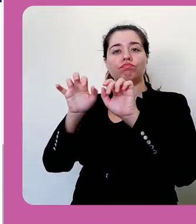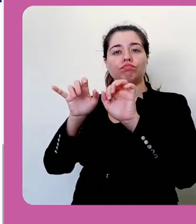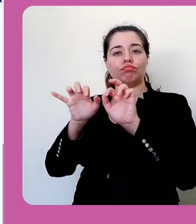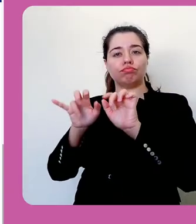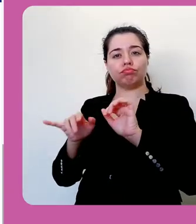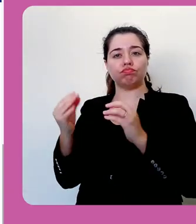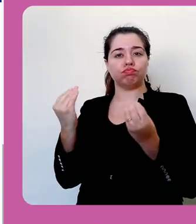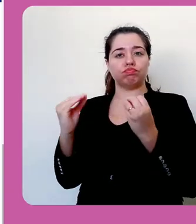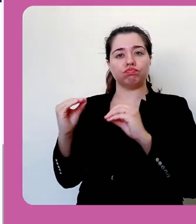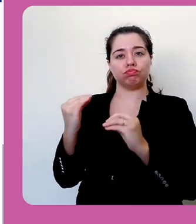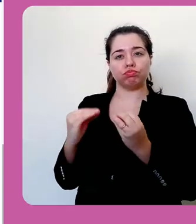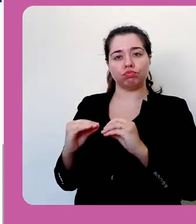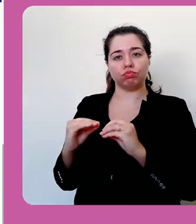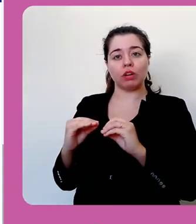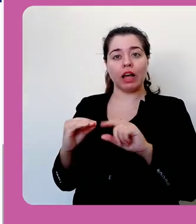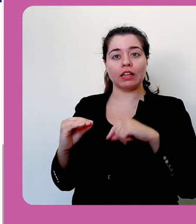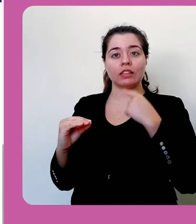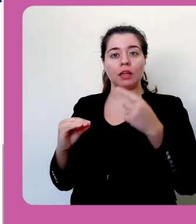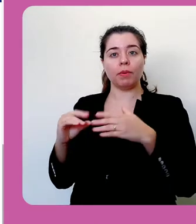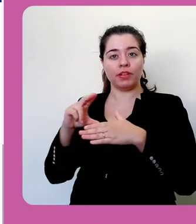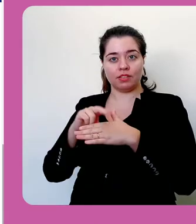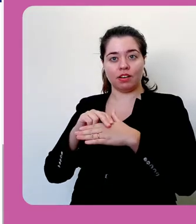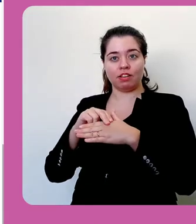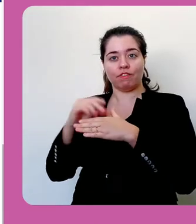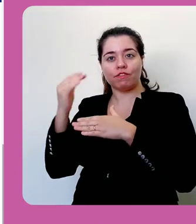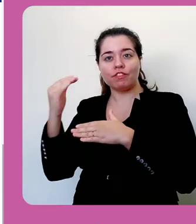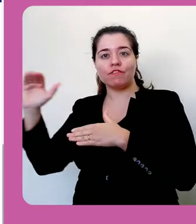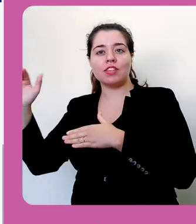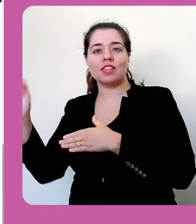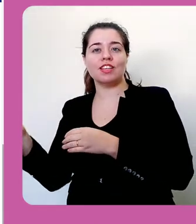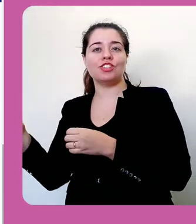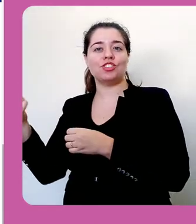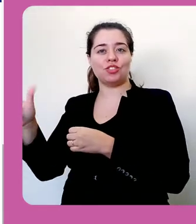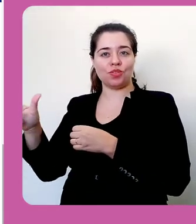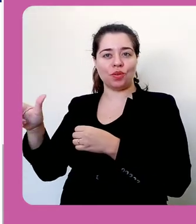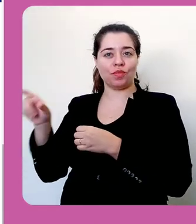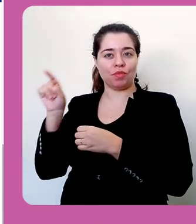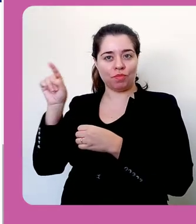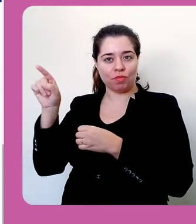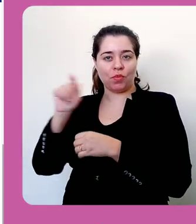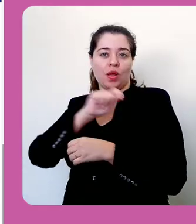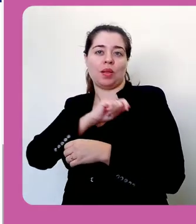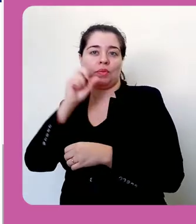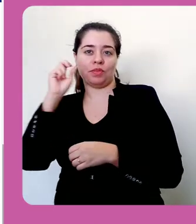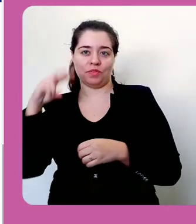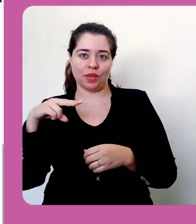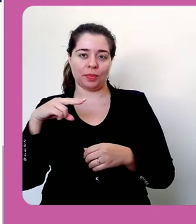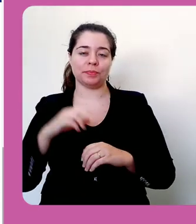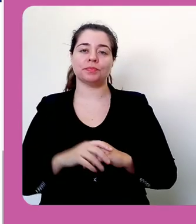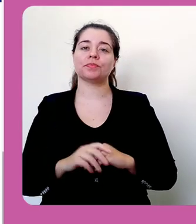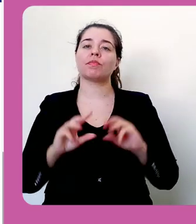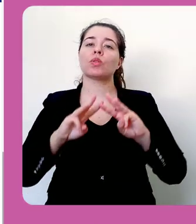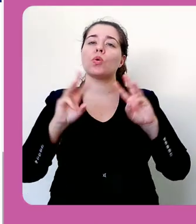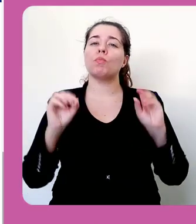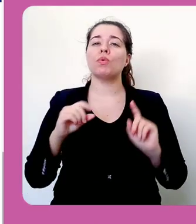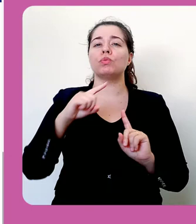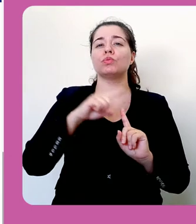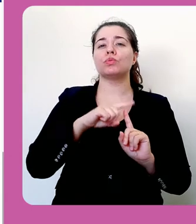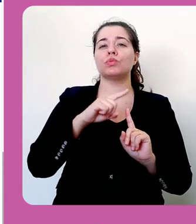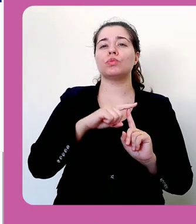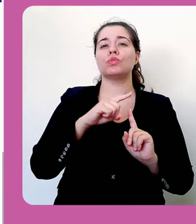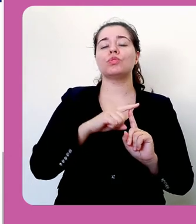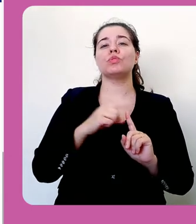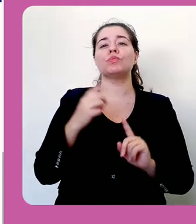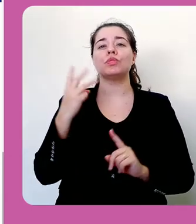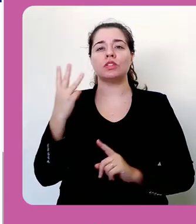já permite fazer essas alterações direto no Moodle, né? Mas aqui na UFSC ainda estamos na